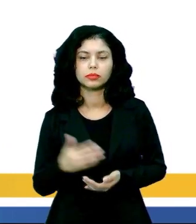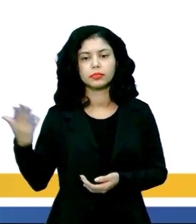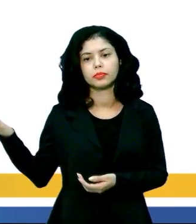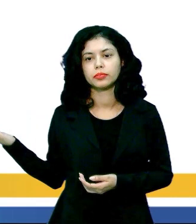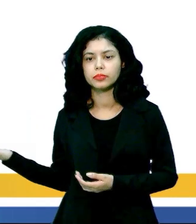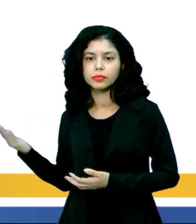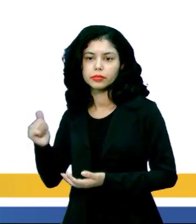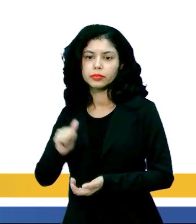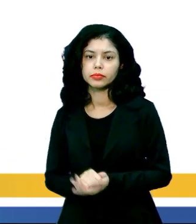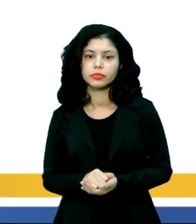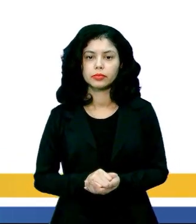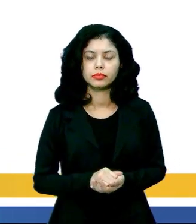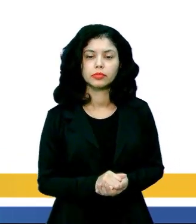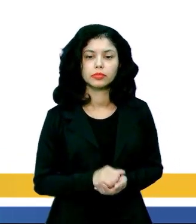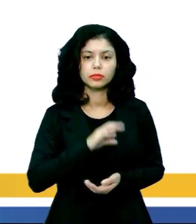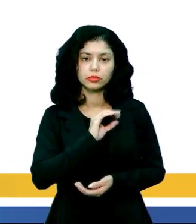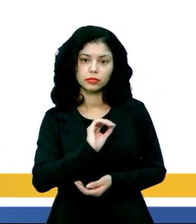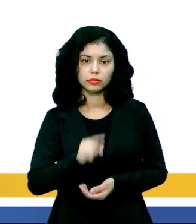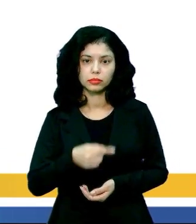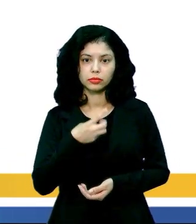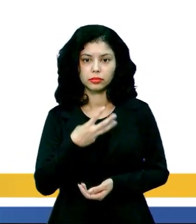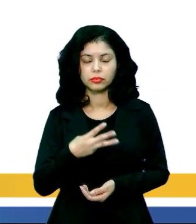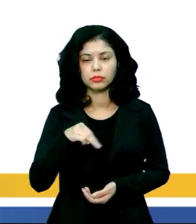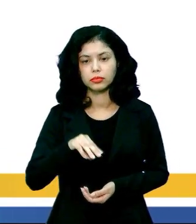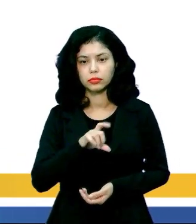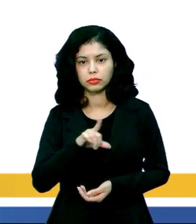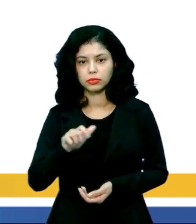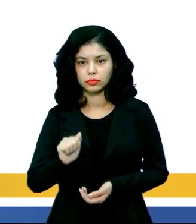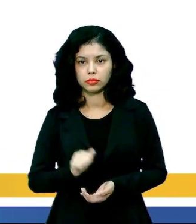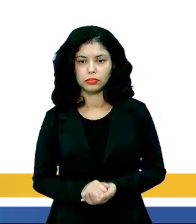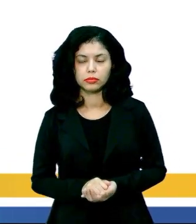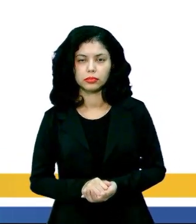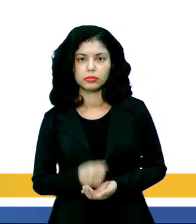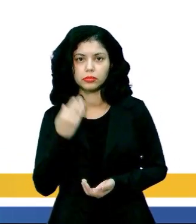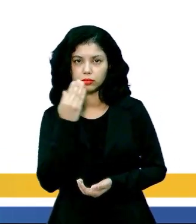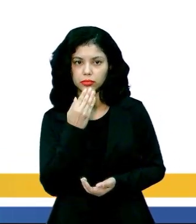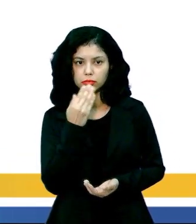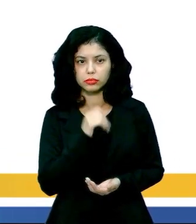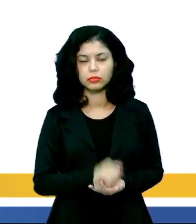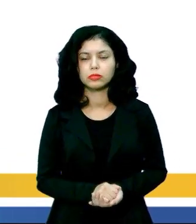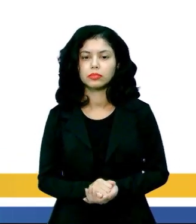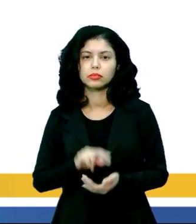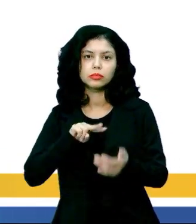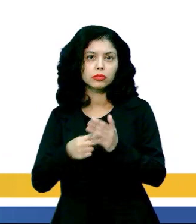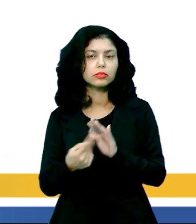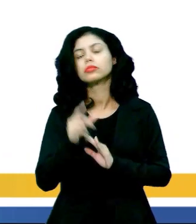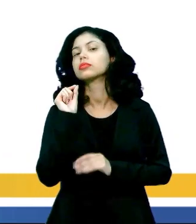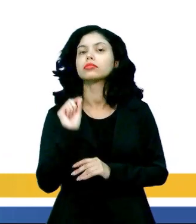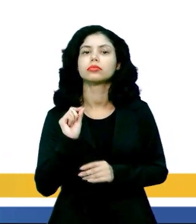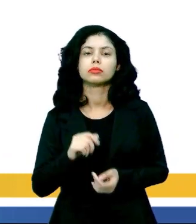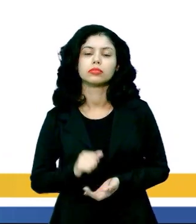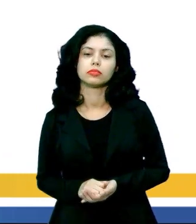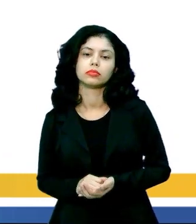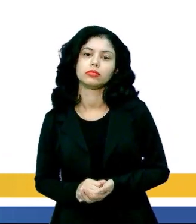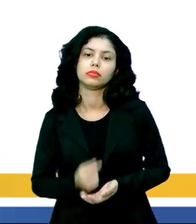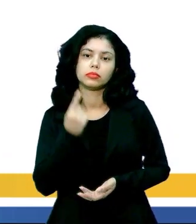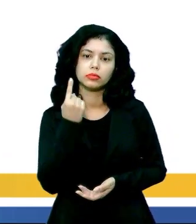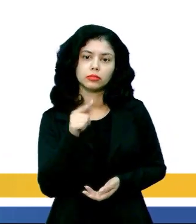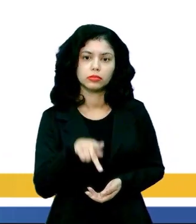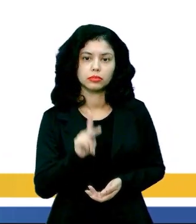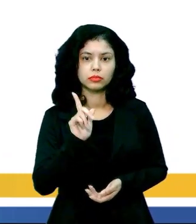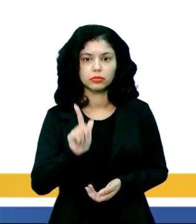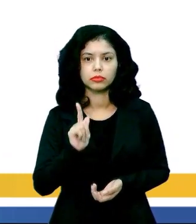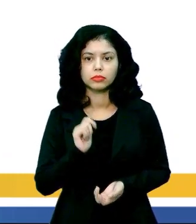E aí, nós vamos ter uma concentração de aproximadamente 0,3 mols de açúcar. Então, significa dizer que em 1 kg